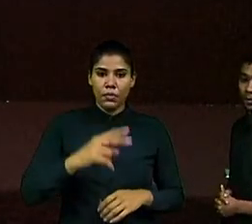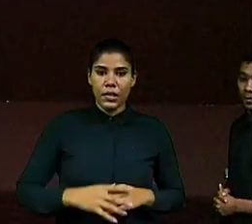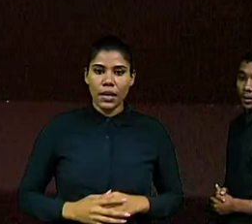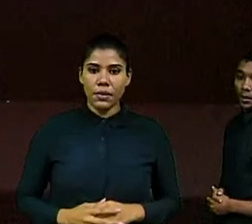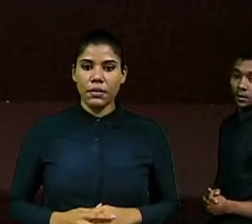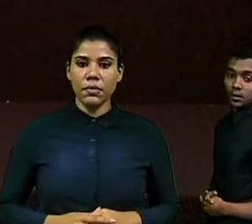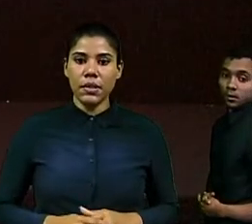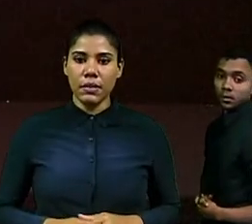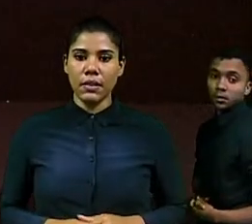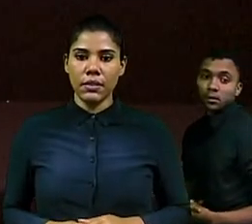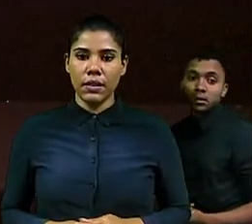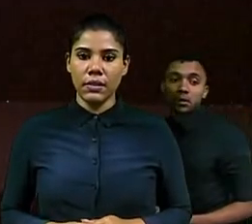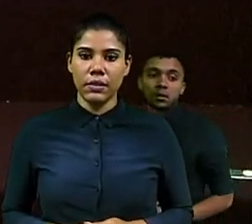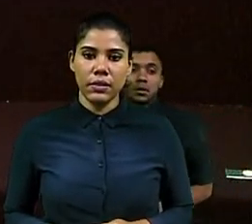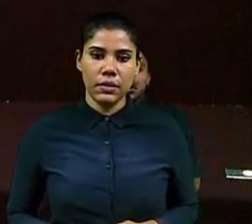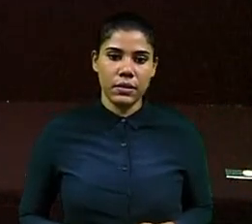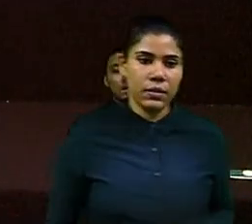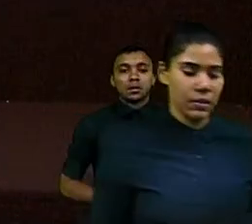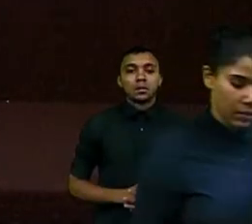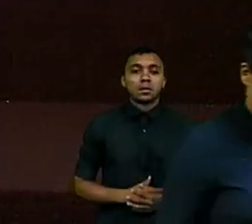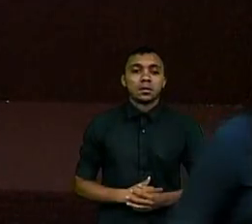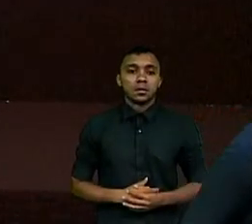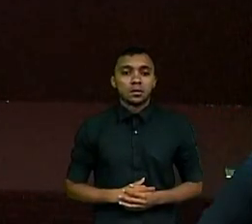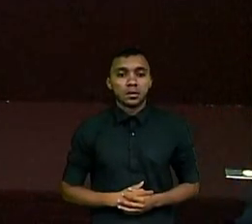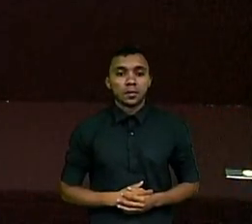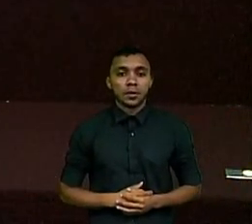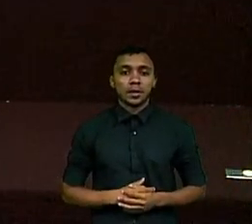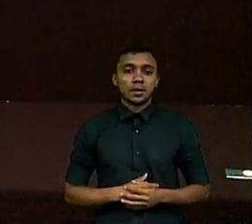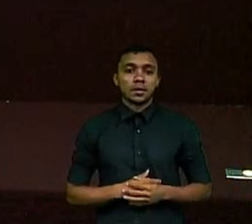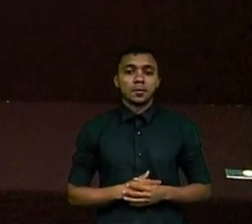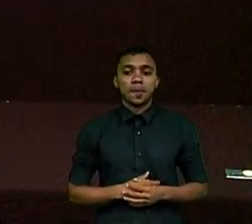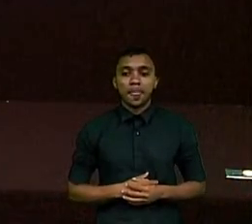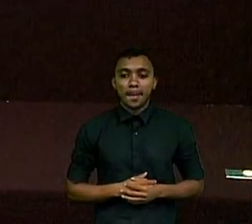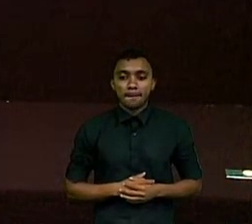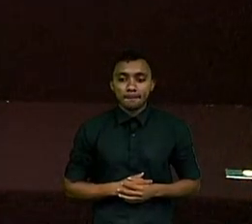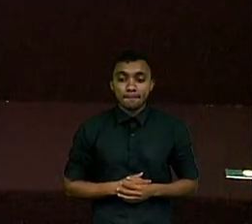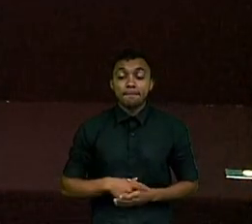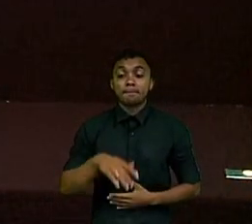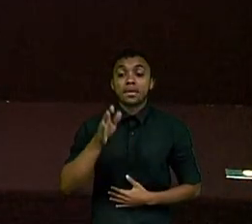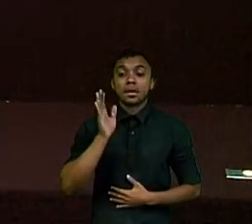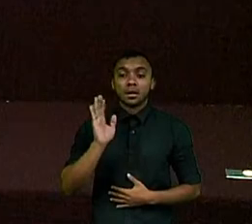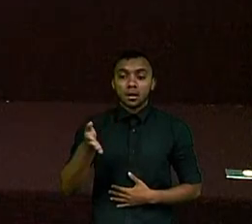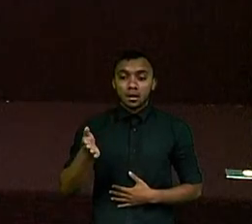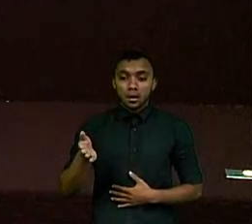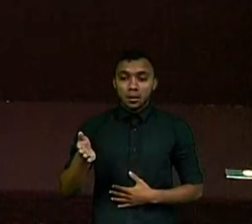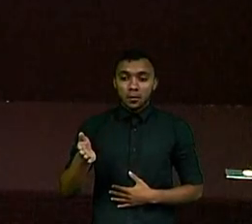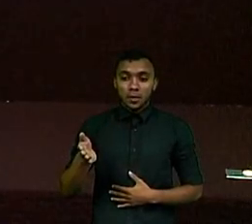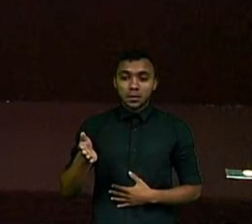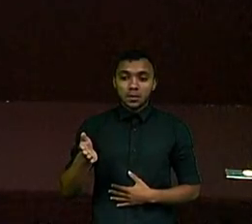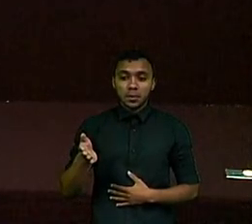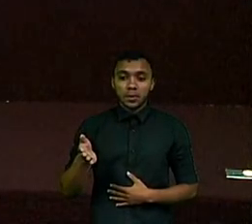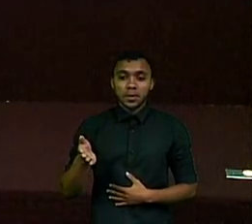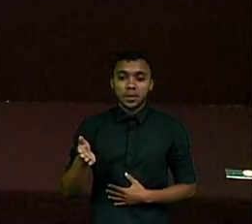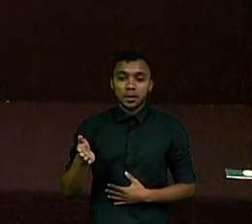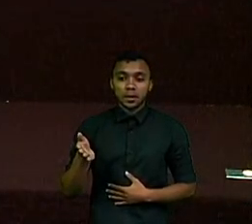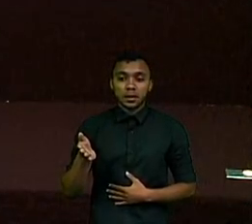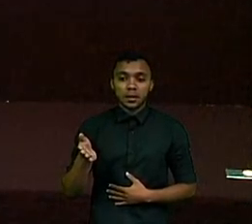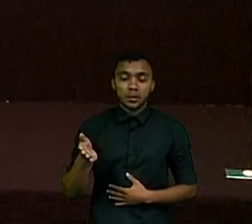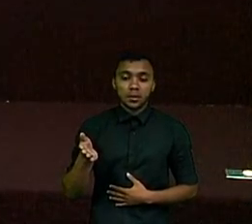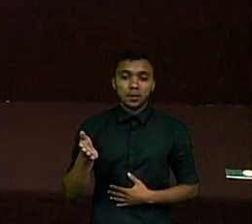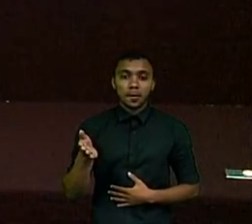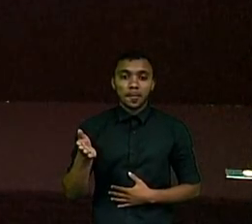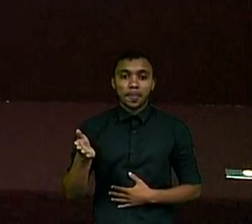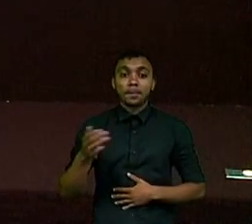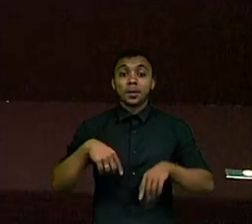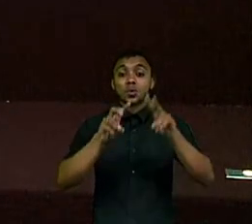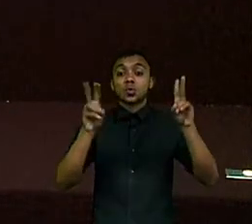dessas transformações que a gente vai discorrer aqui com uma abordagem mas sociológica vamos começar pelo primeiro movimento